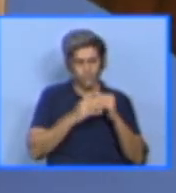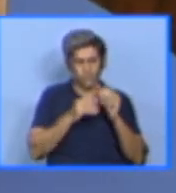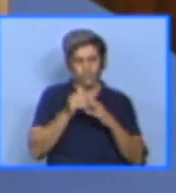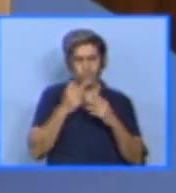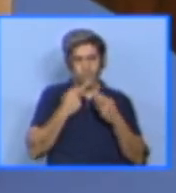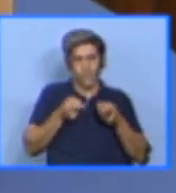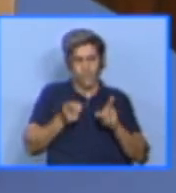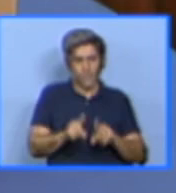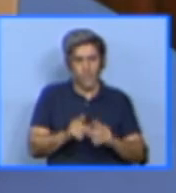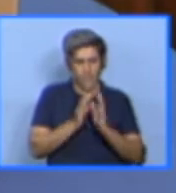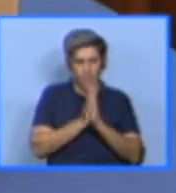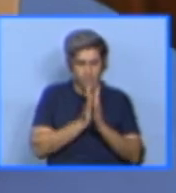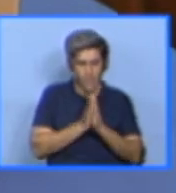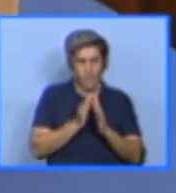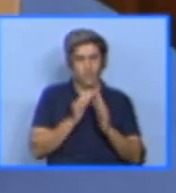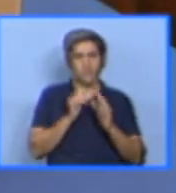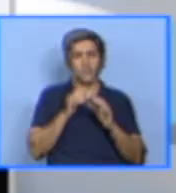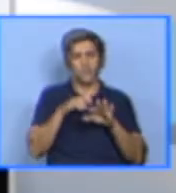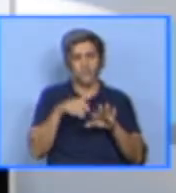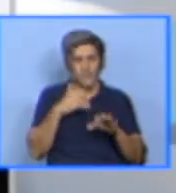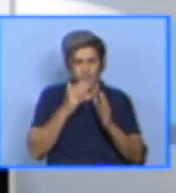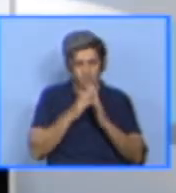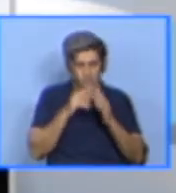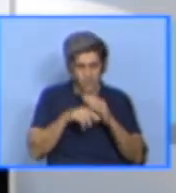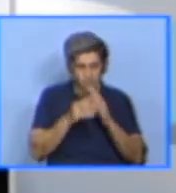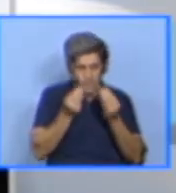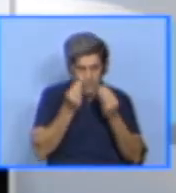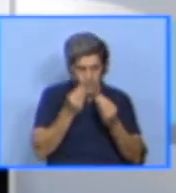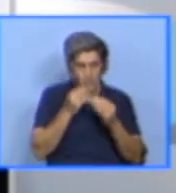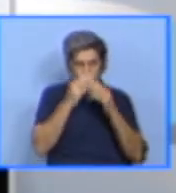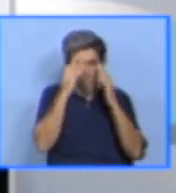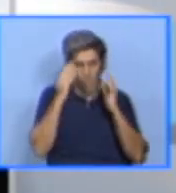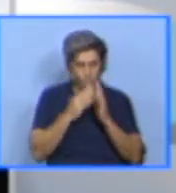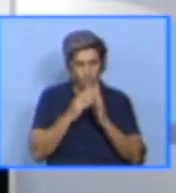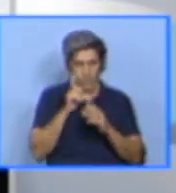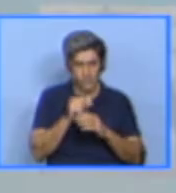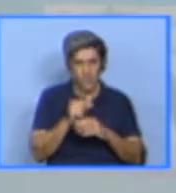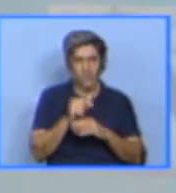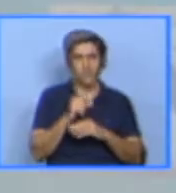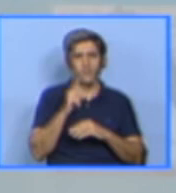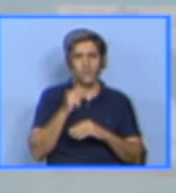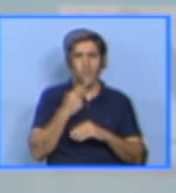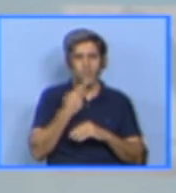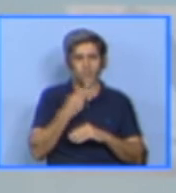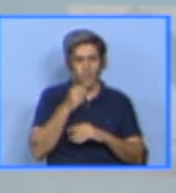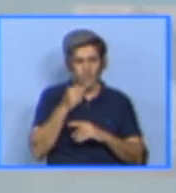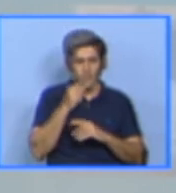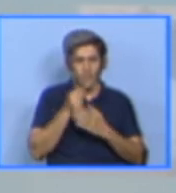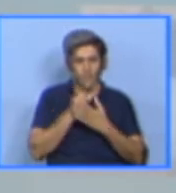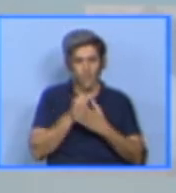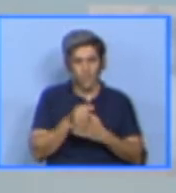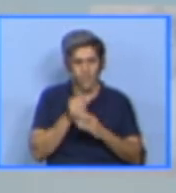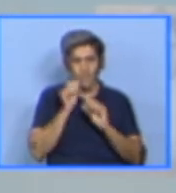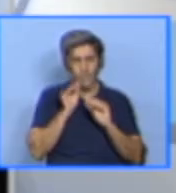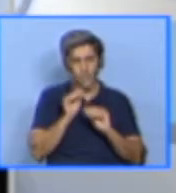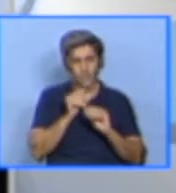reconstrução de igrejas, reconstrução de seminários, alguns conventos também, e também tem sido muito constante o nosso apoio na